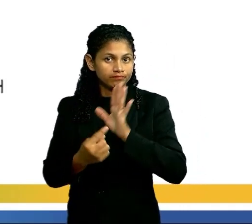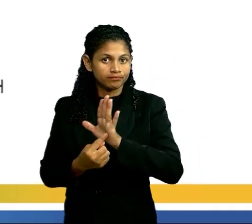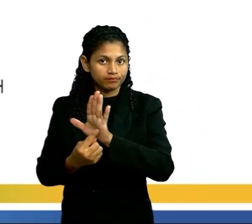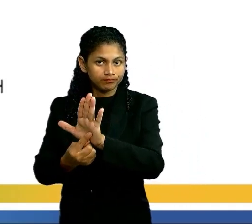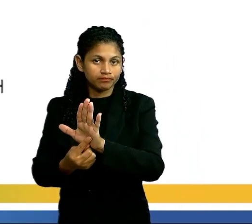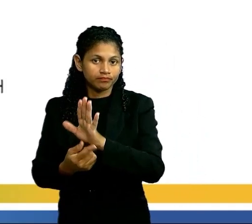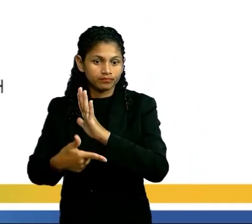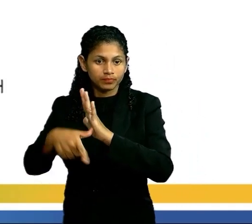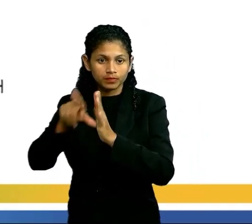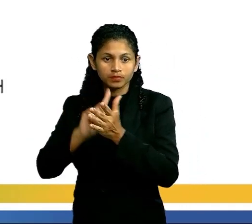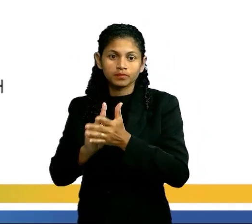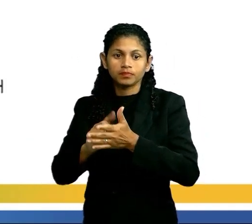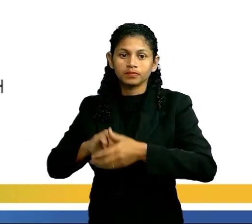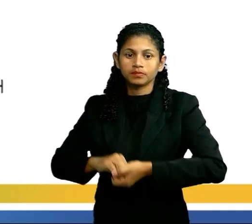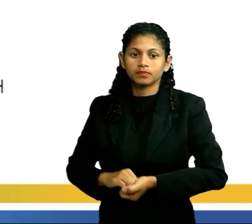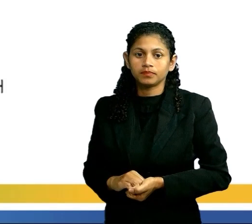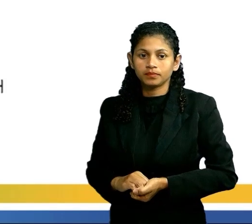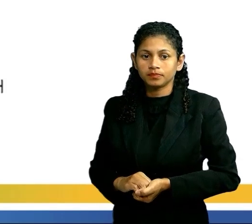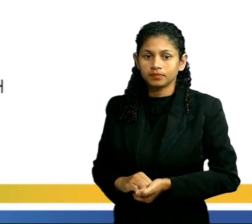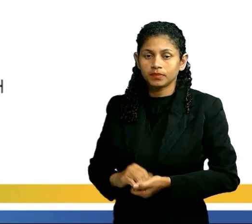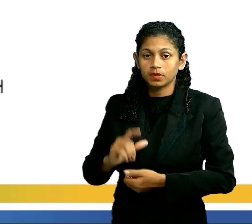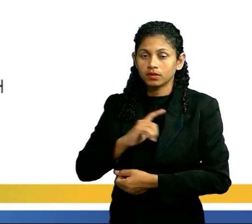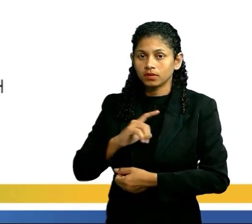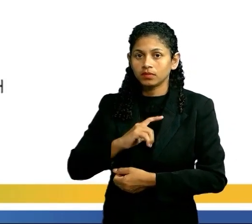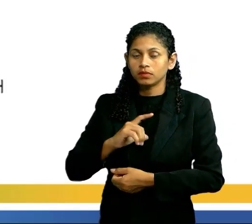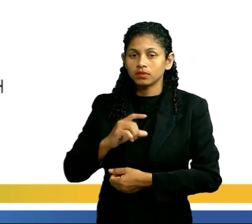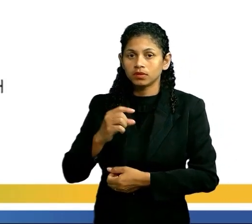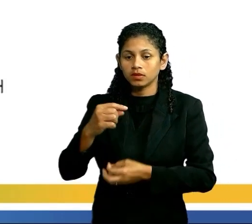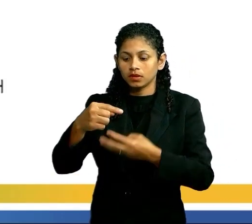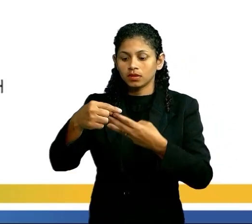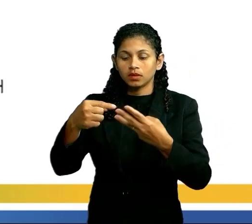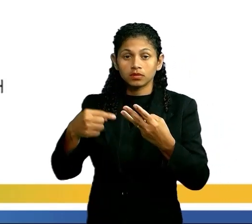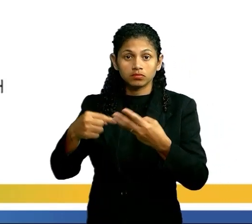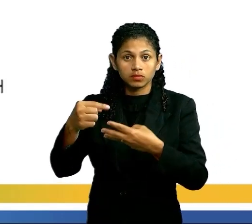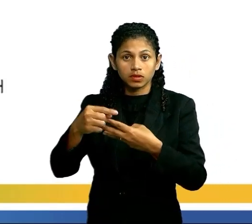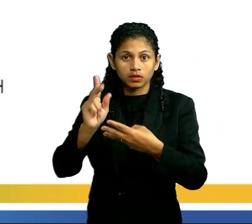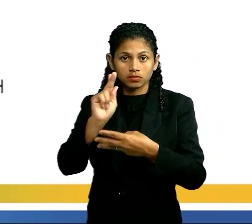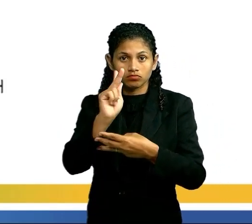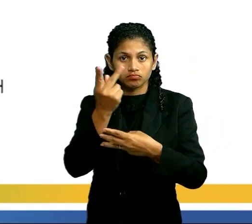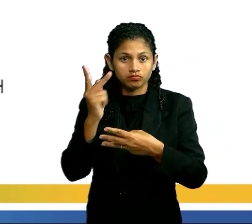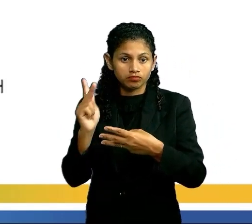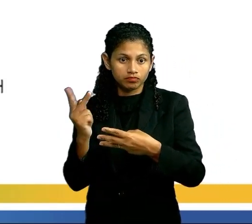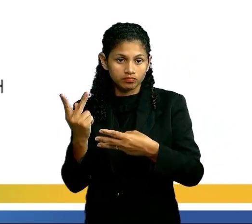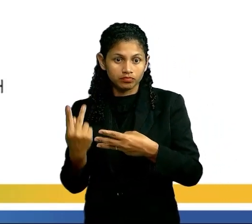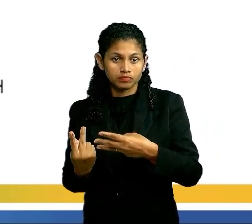3 átomos de hidrogênio, fazendo então a tetravalência, as 4 ligações.